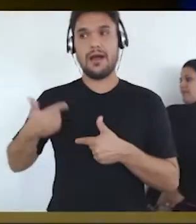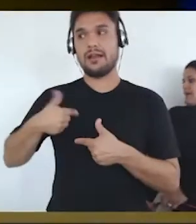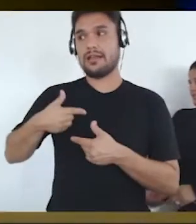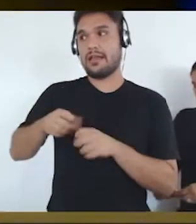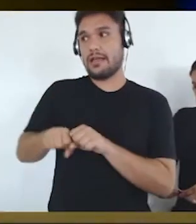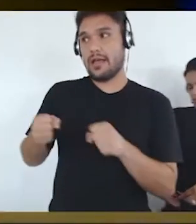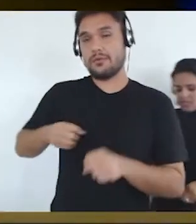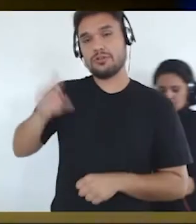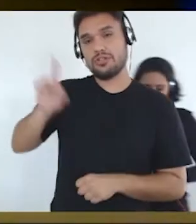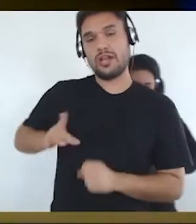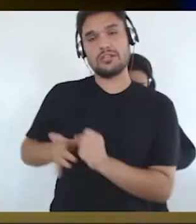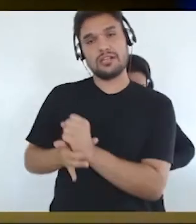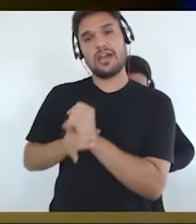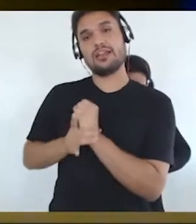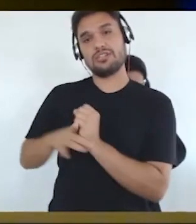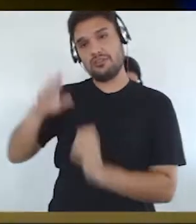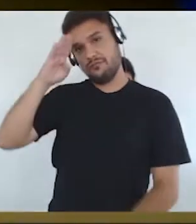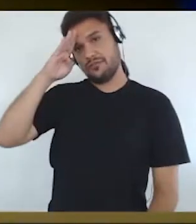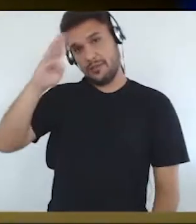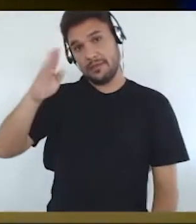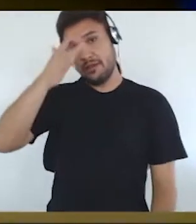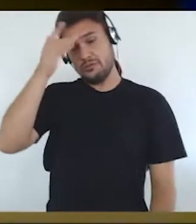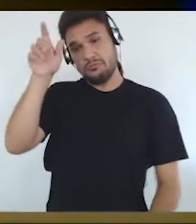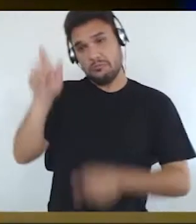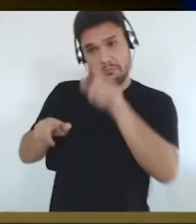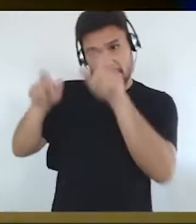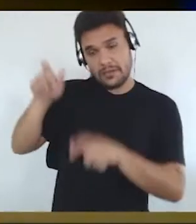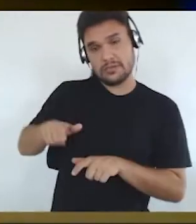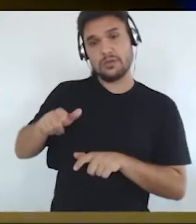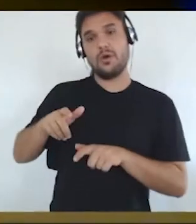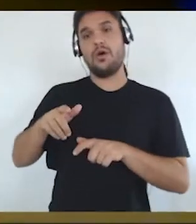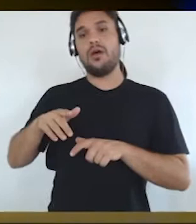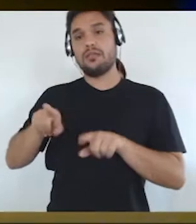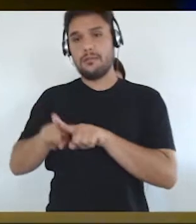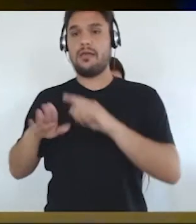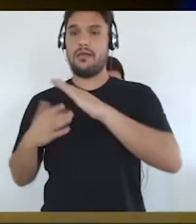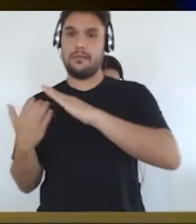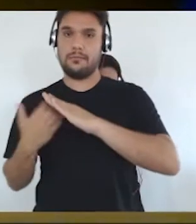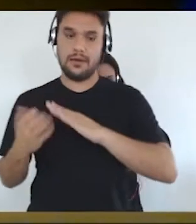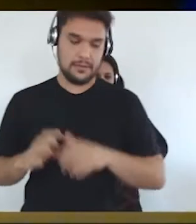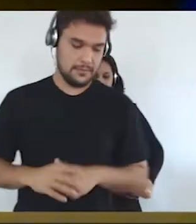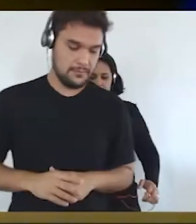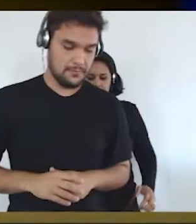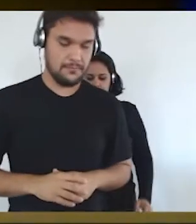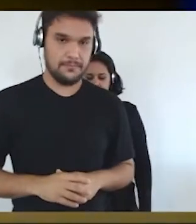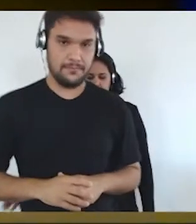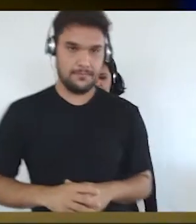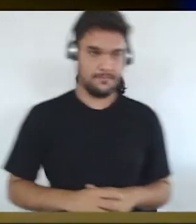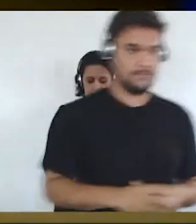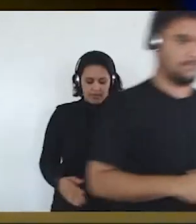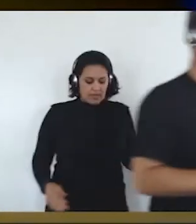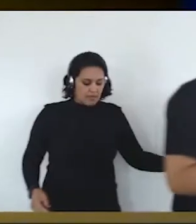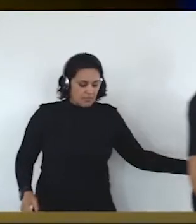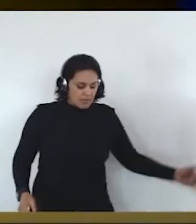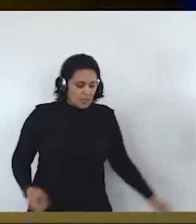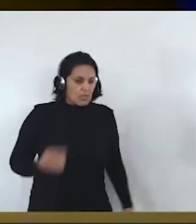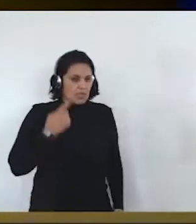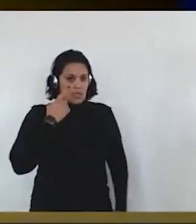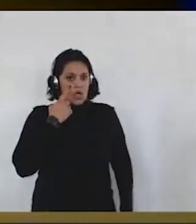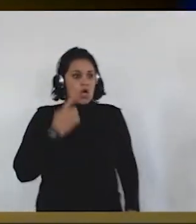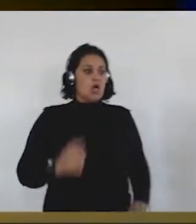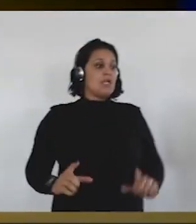e garantias fundamentais de pessoas físicas e jurídicas que são representadas por advogados brasileiros.